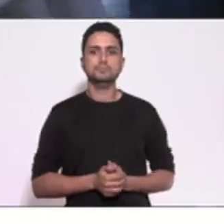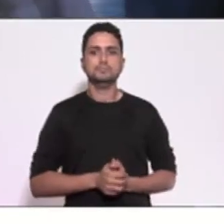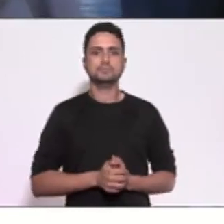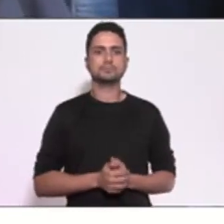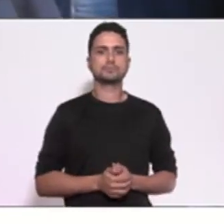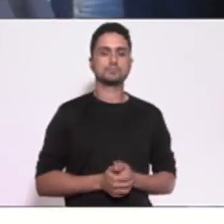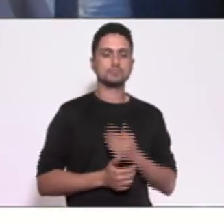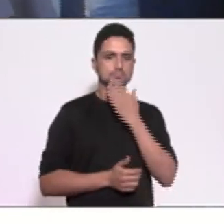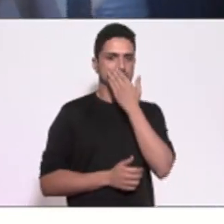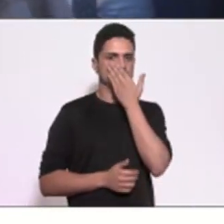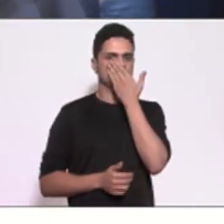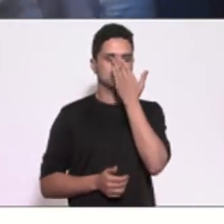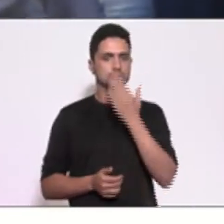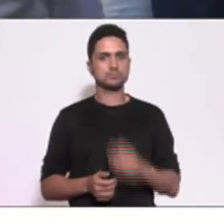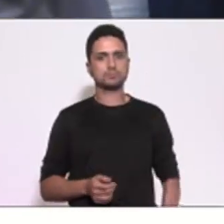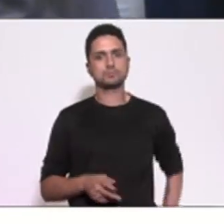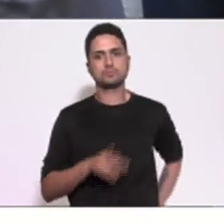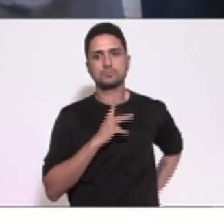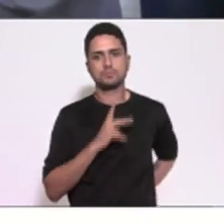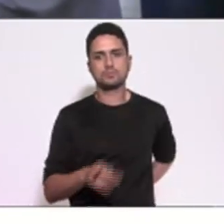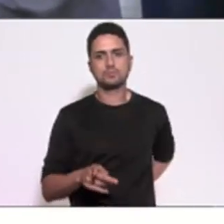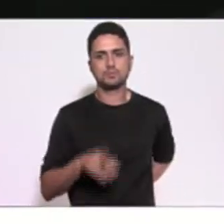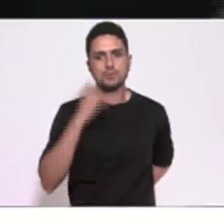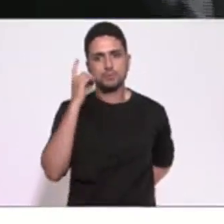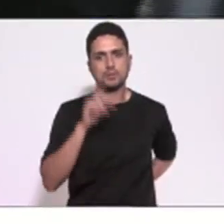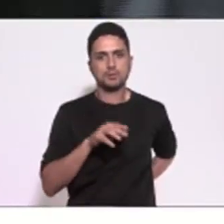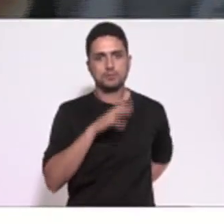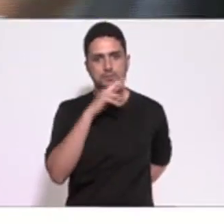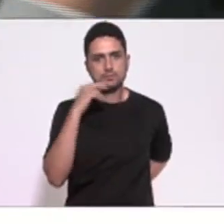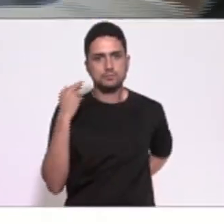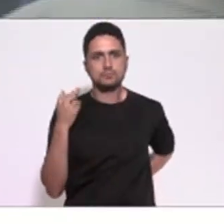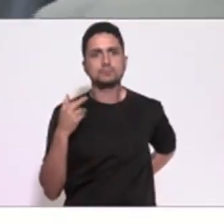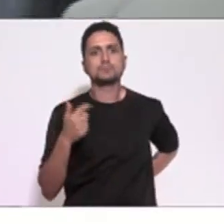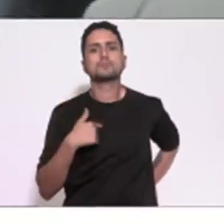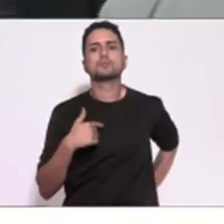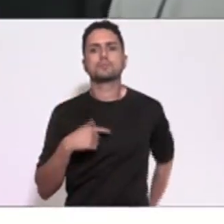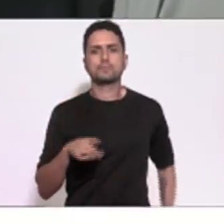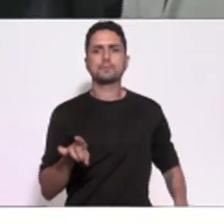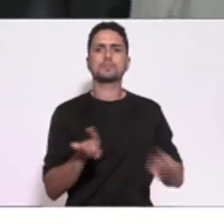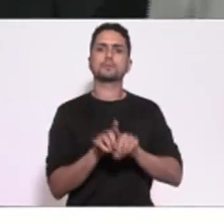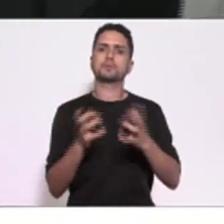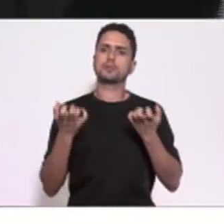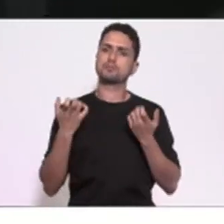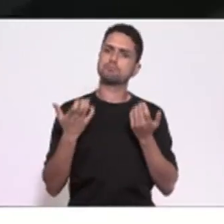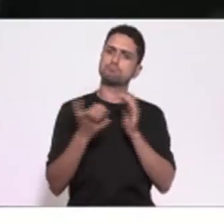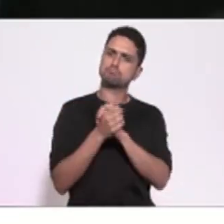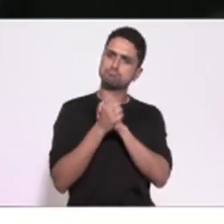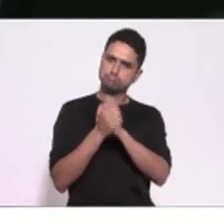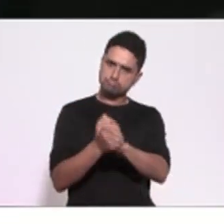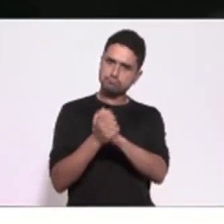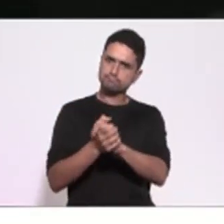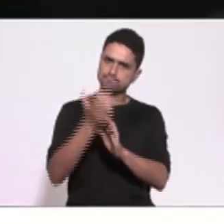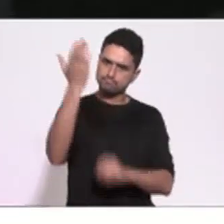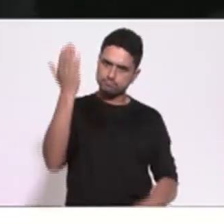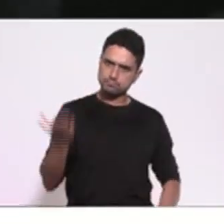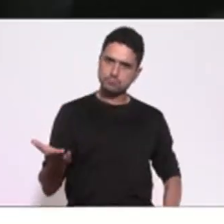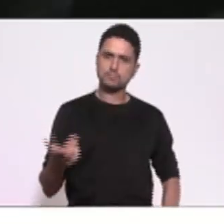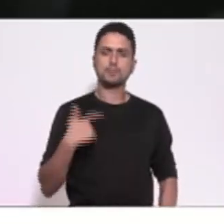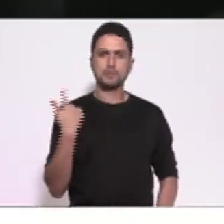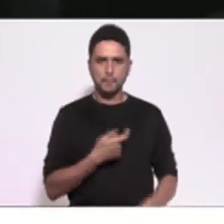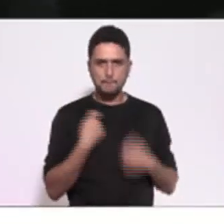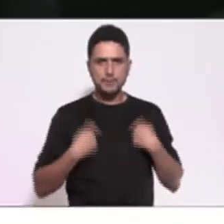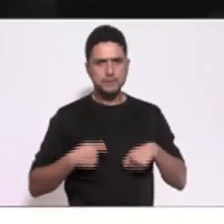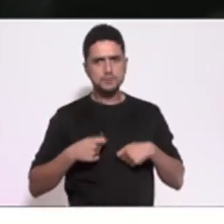Presidente, também queria... Deputado Ferreirinha. Também queria parabenizar Vossa Excelência pela iniciativa. A gente precisa buscar